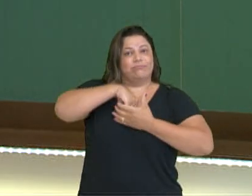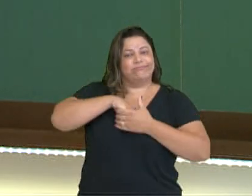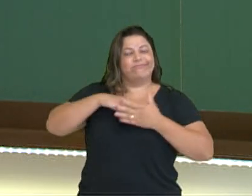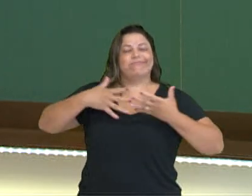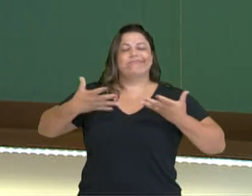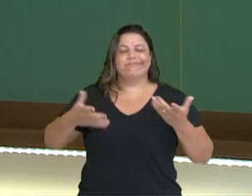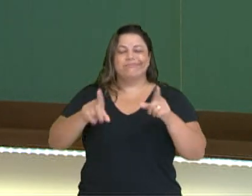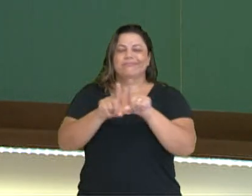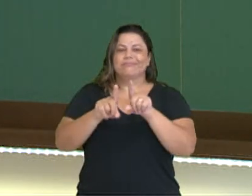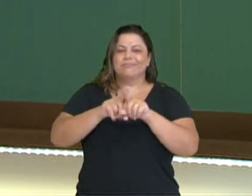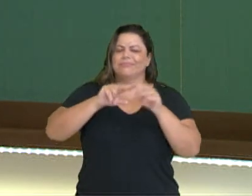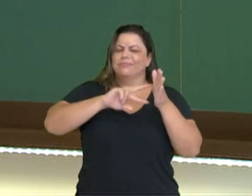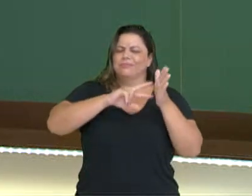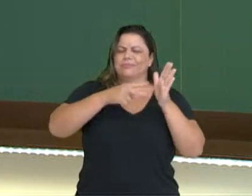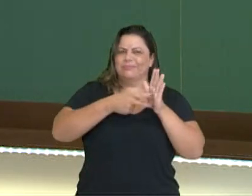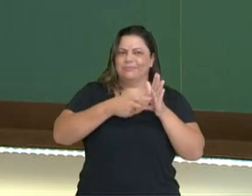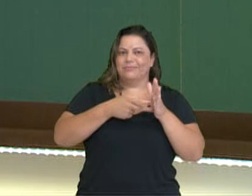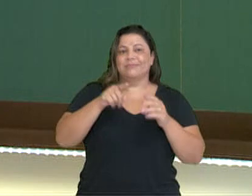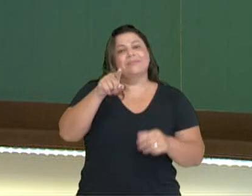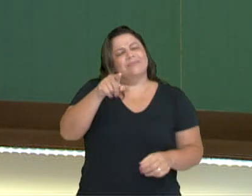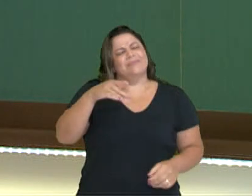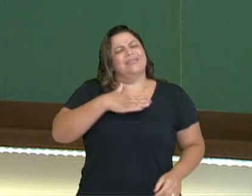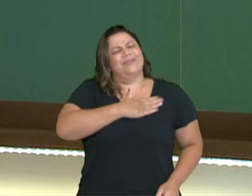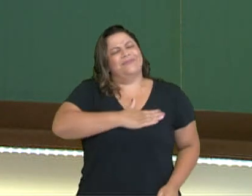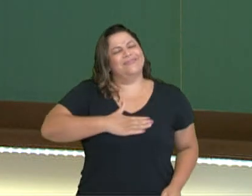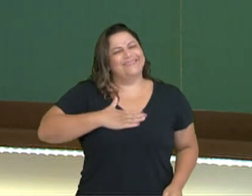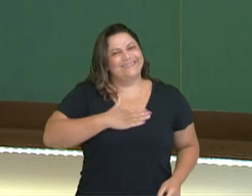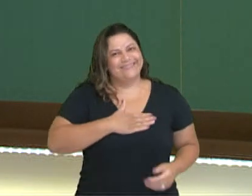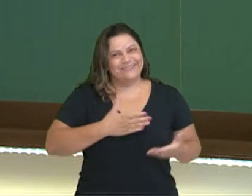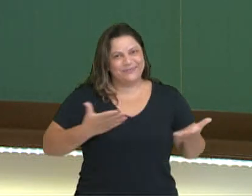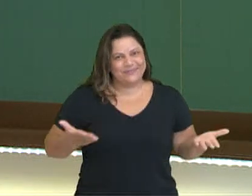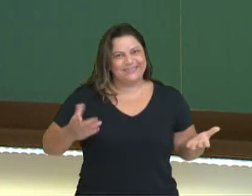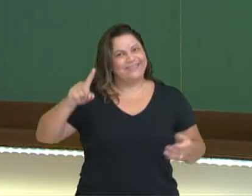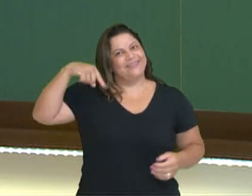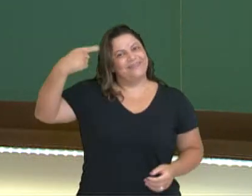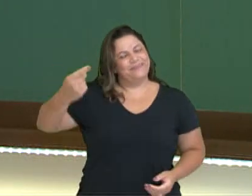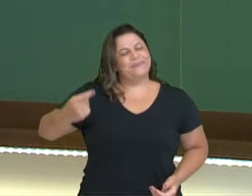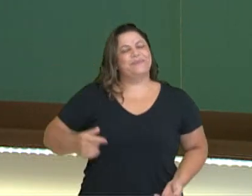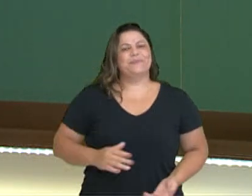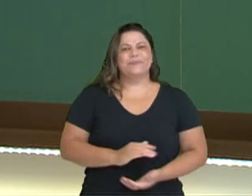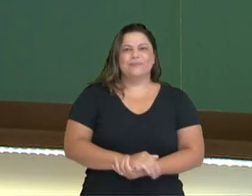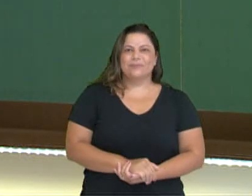o significado delas. Eu espero que você tenha gostado. Até breve.